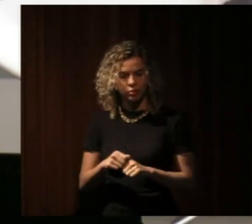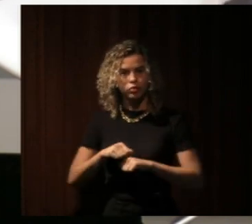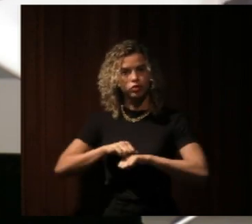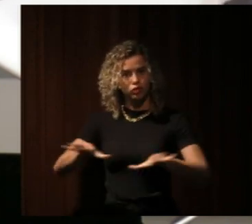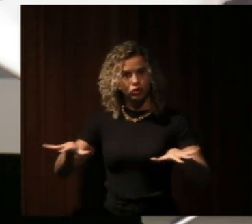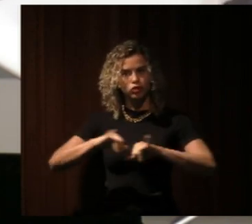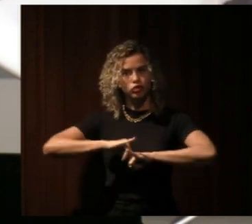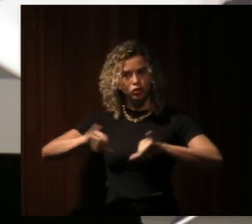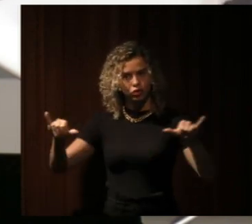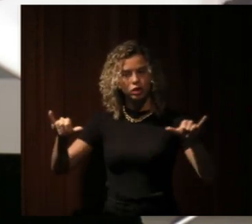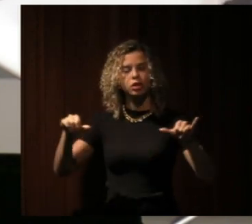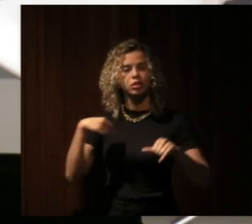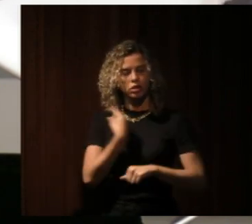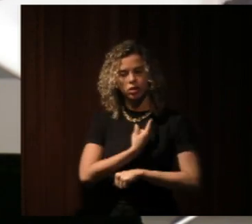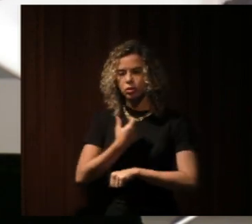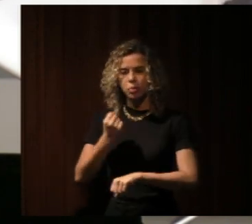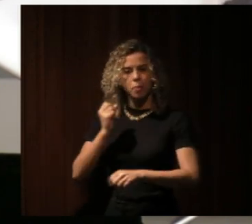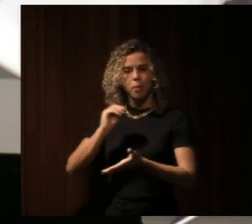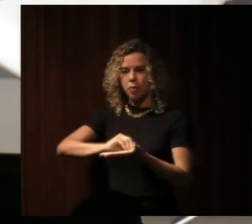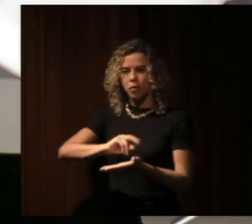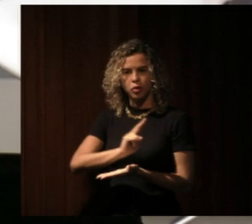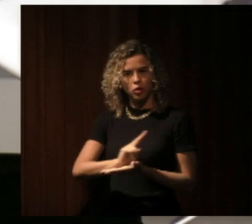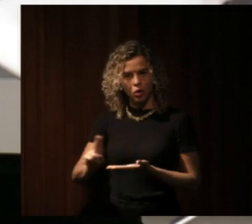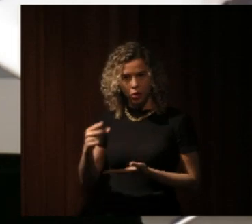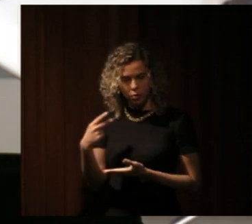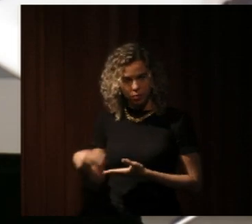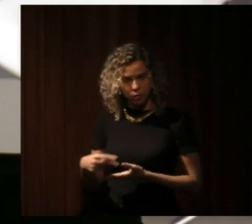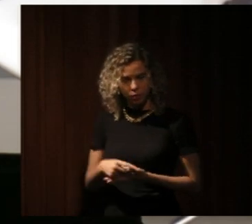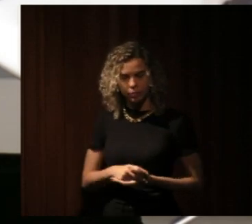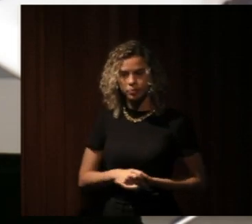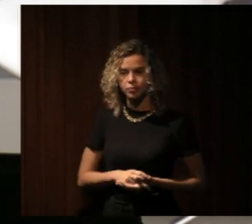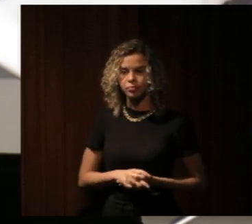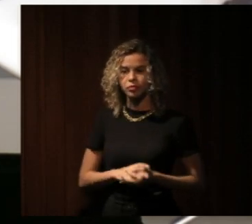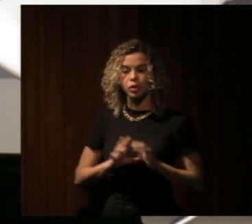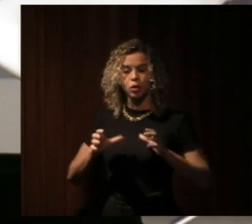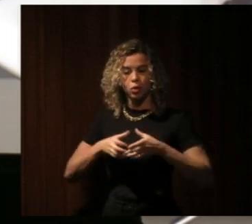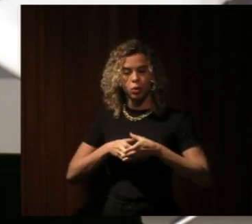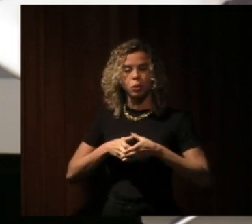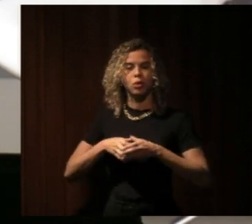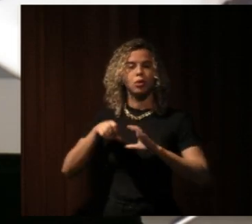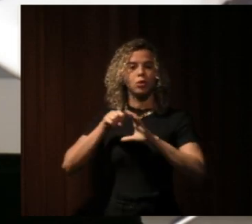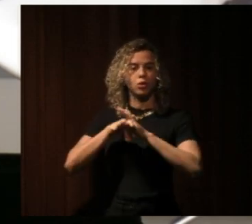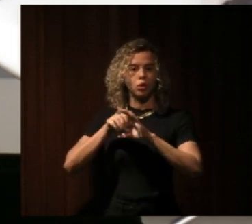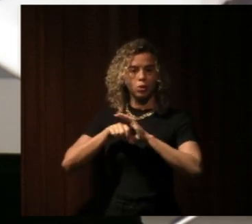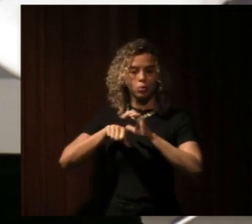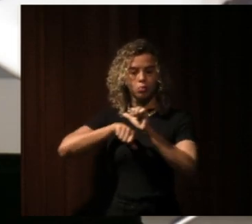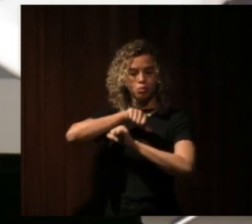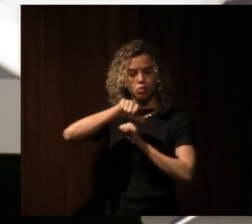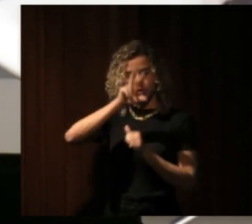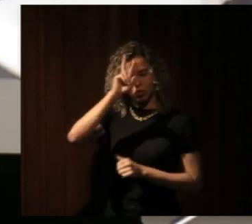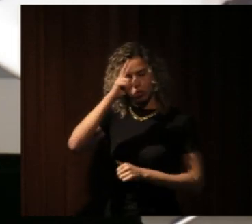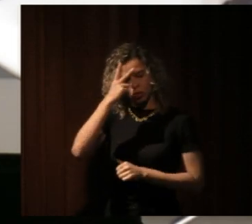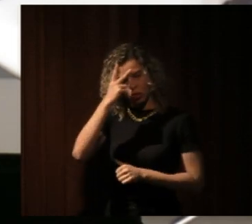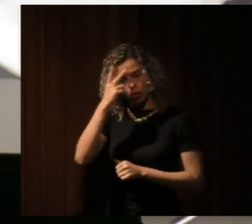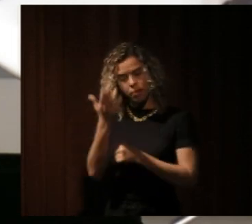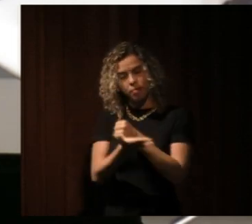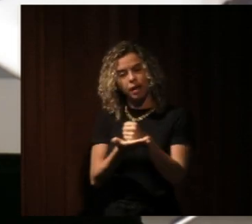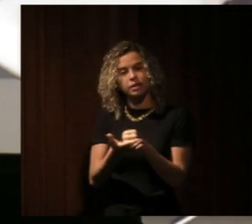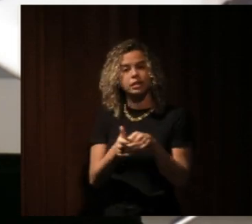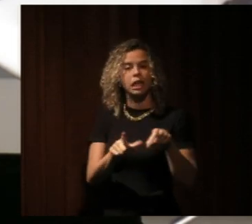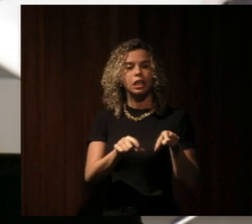ali oficialmente aquele aquele comunicado ali que o grupo Globo mudou os princípios editoriais